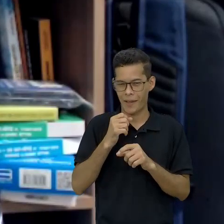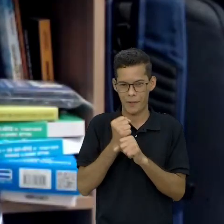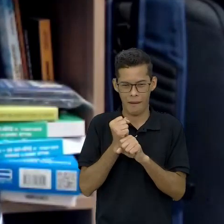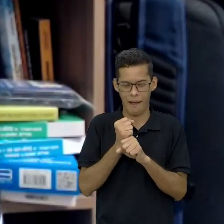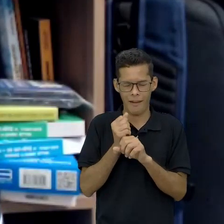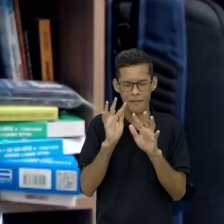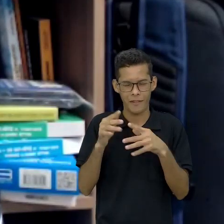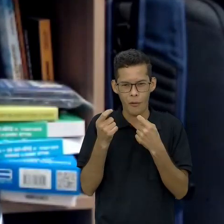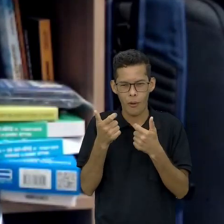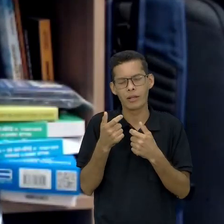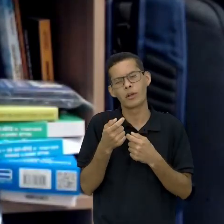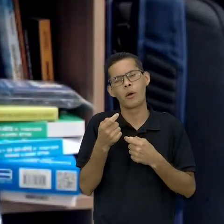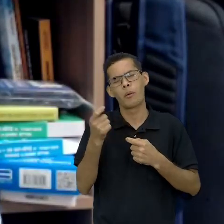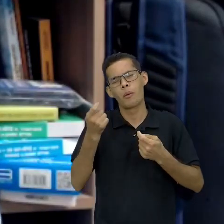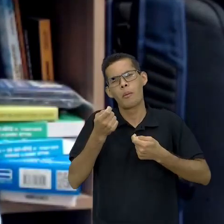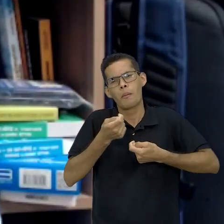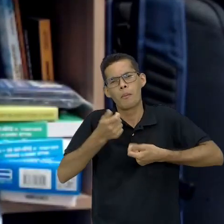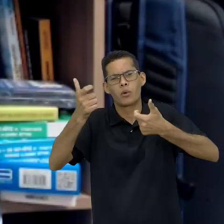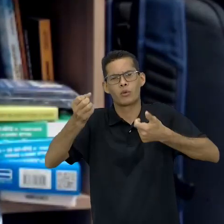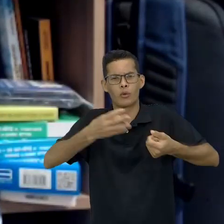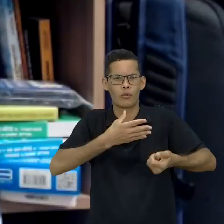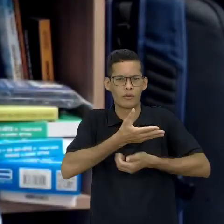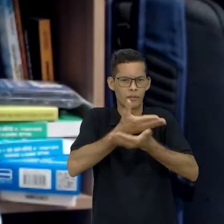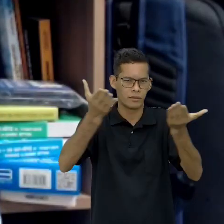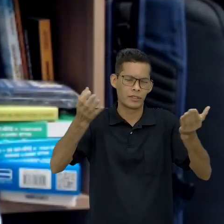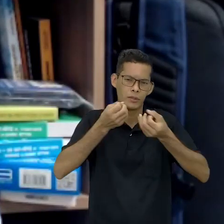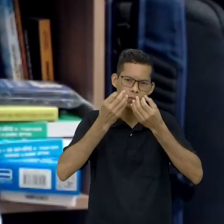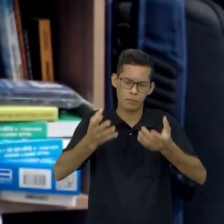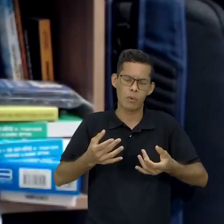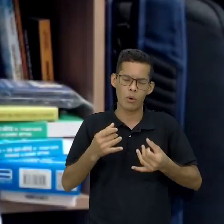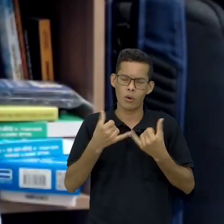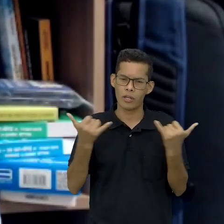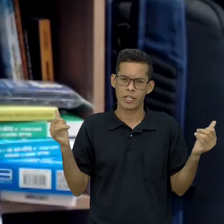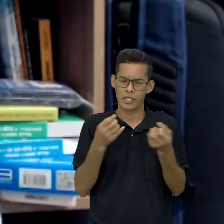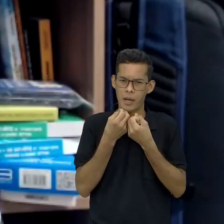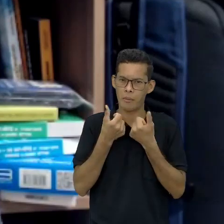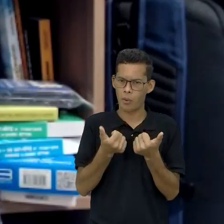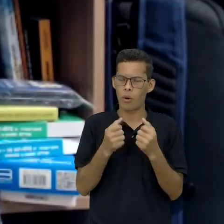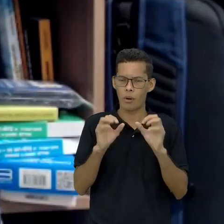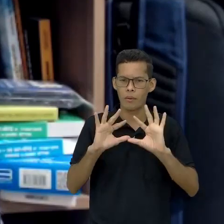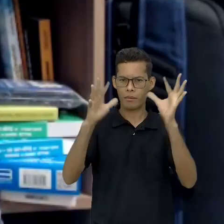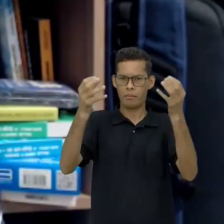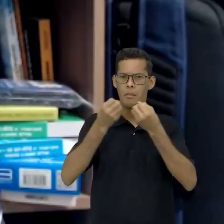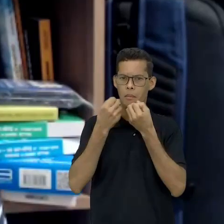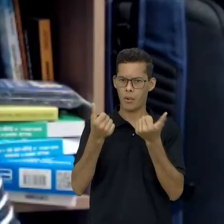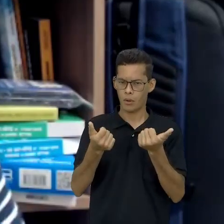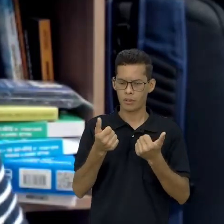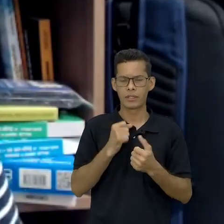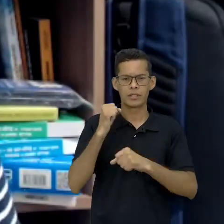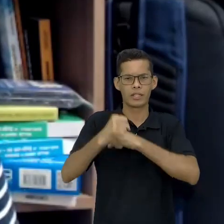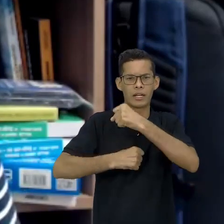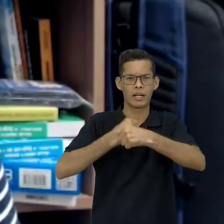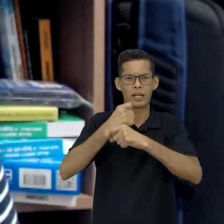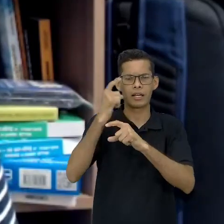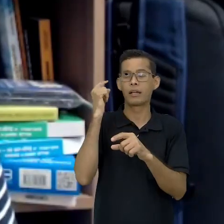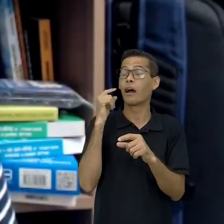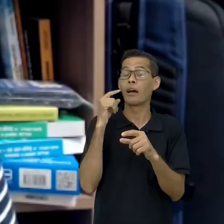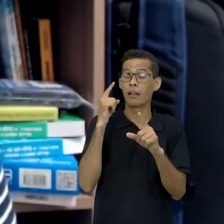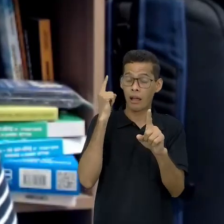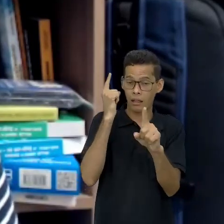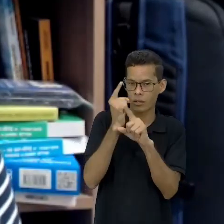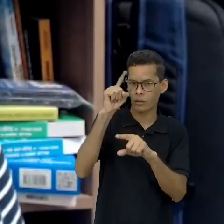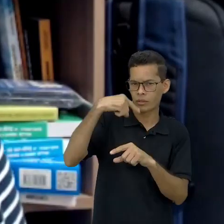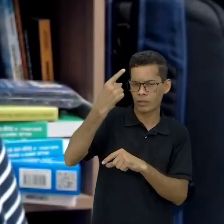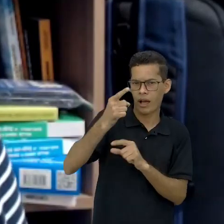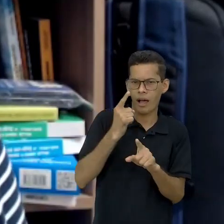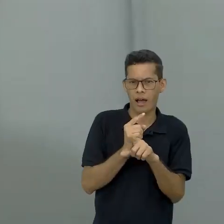bom final de ano a todos, muita energia renovada, boas festas, né? E até o próximo encontro. Márcia, passo